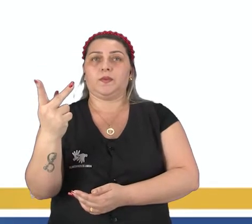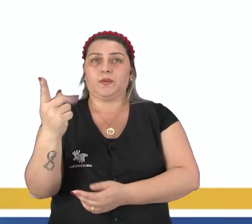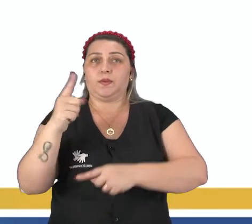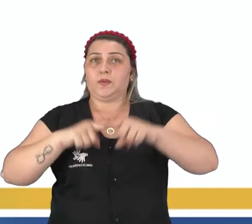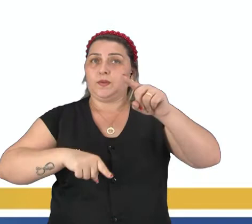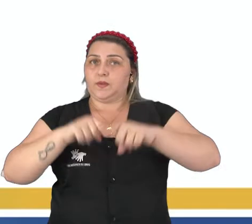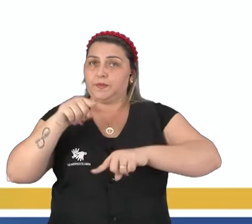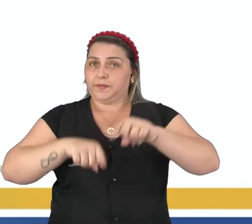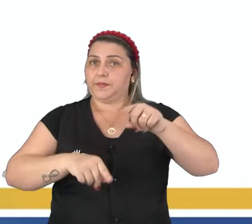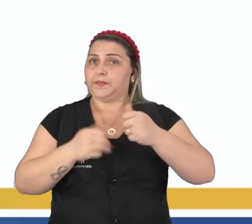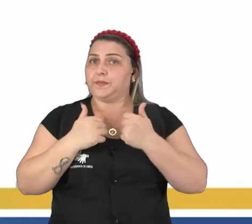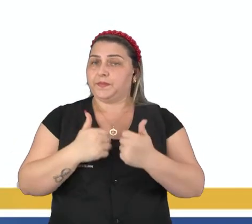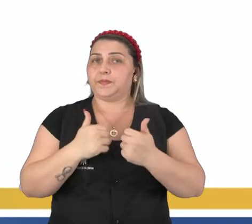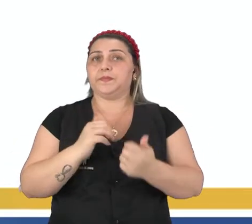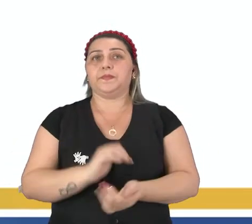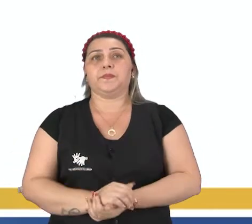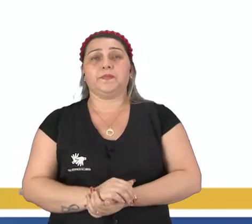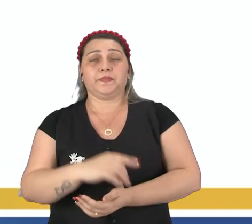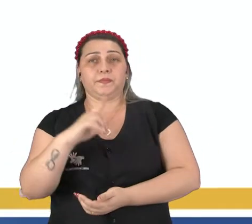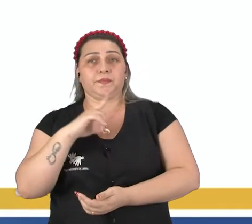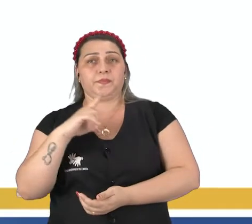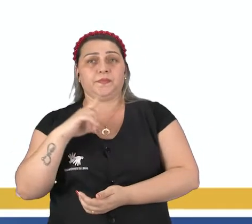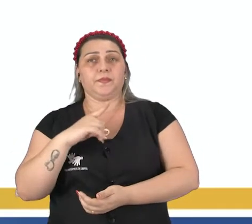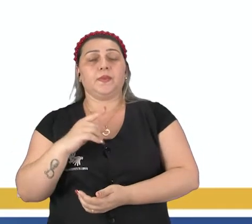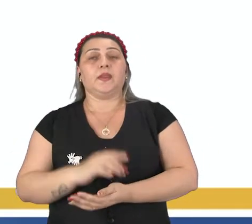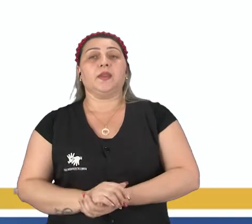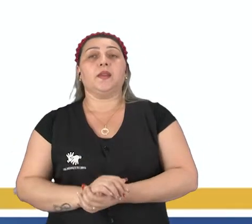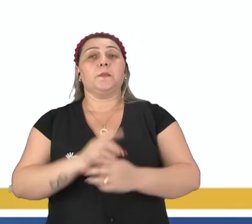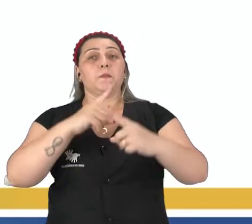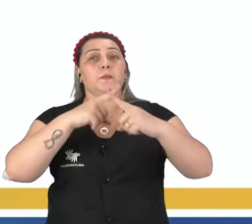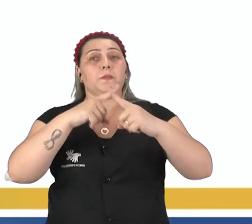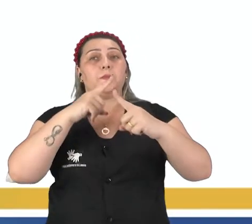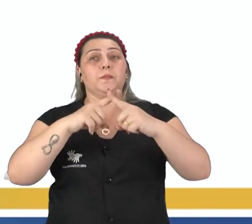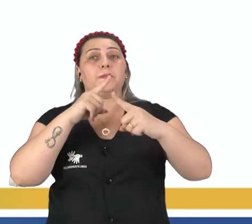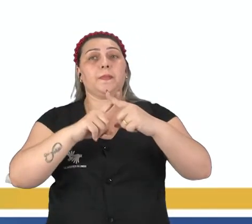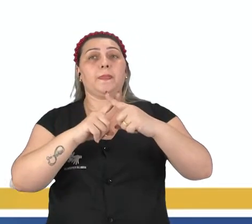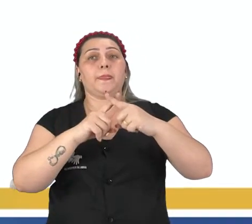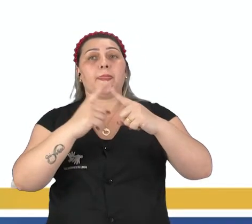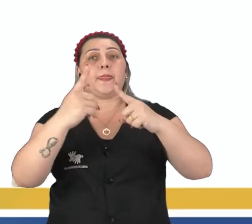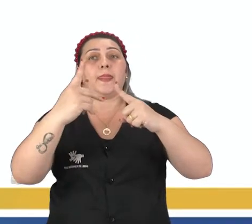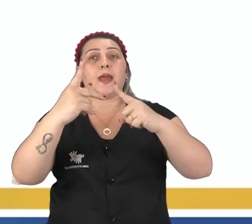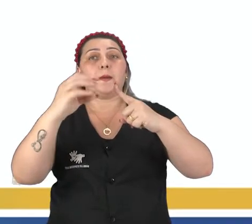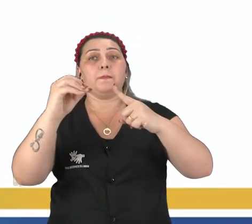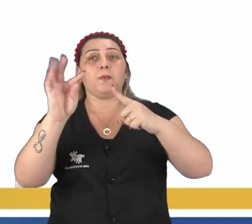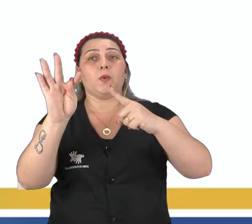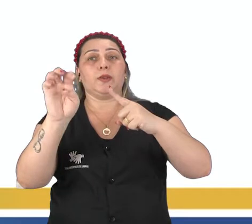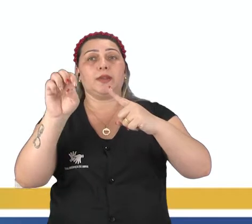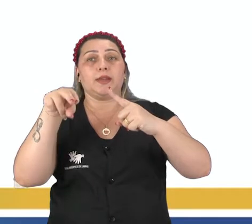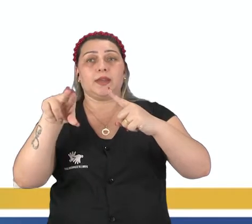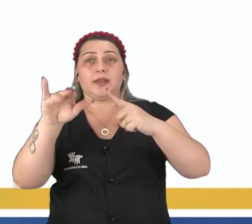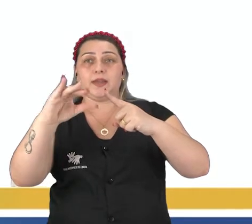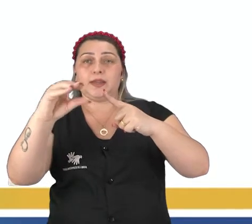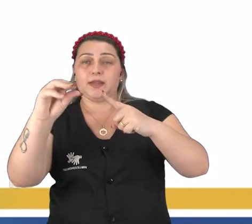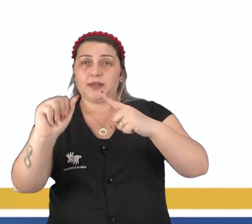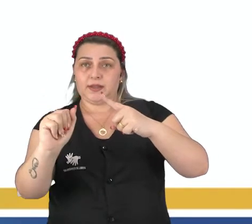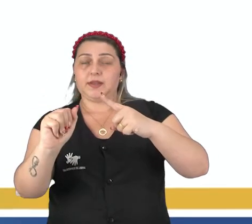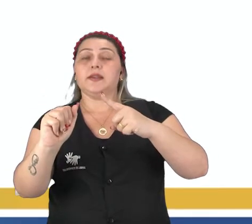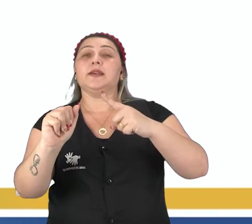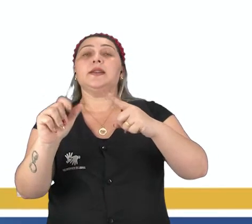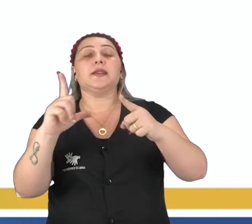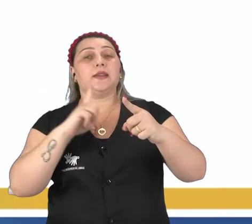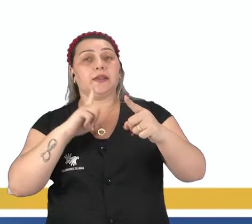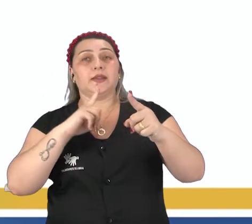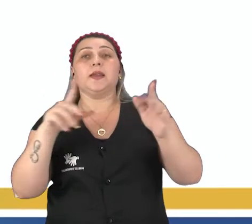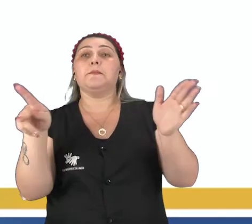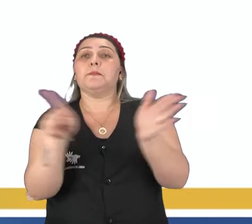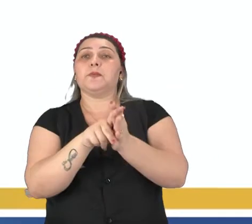é medido em kilowatt, tá? E para você ter essa unidade, você vai multiplicar a potência do aparelho. Essa potência geralmente vem